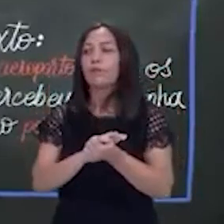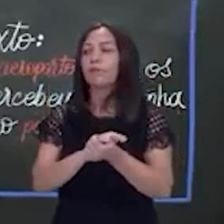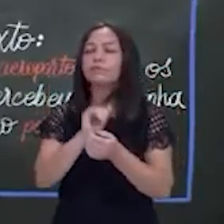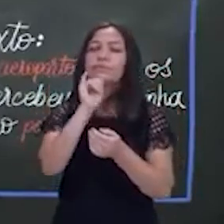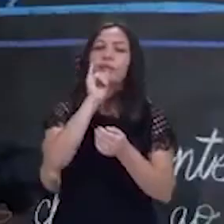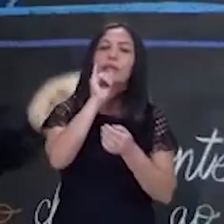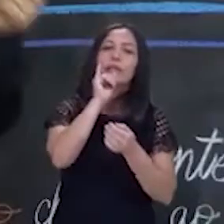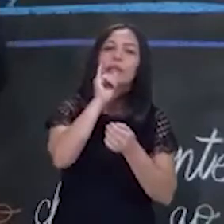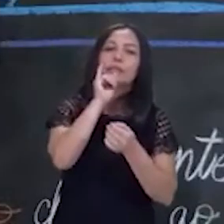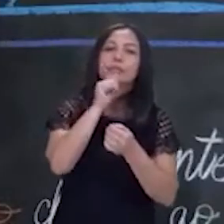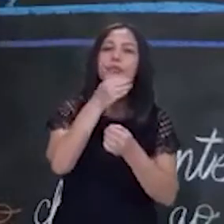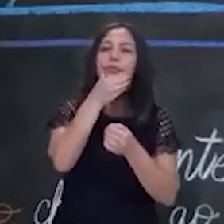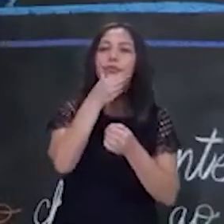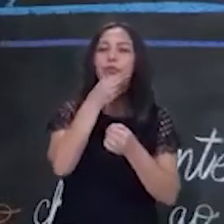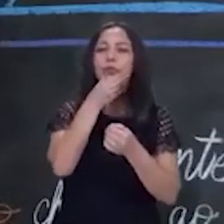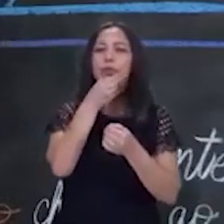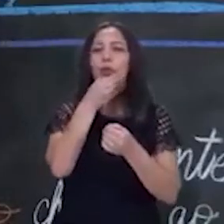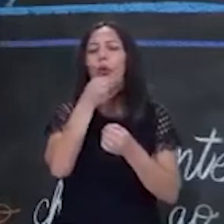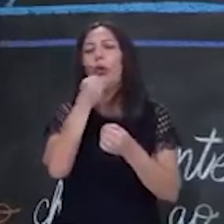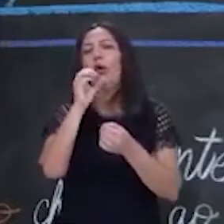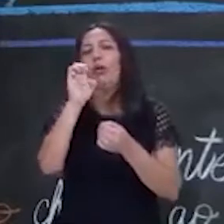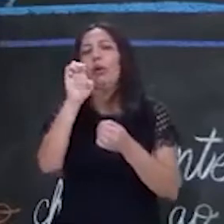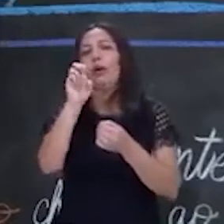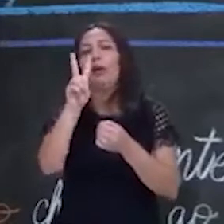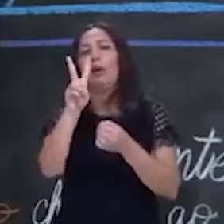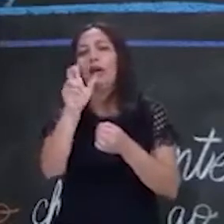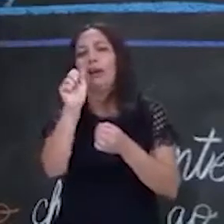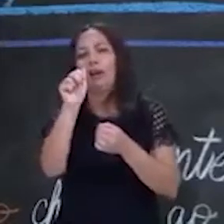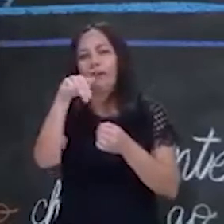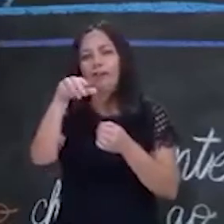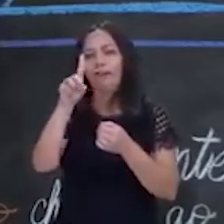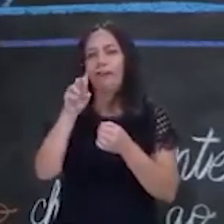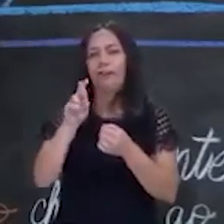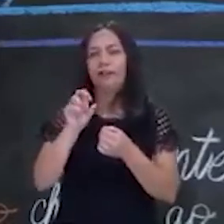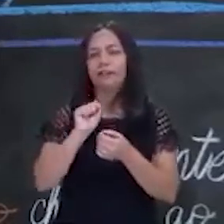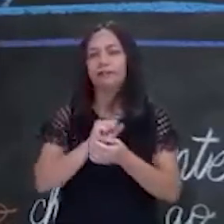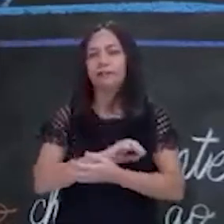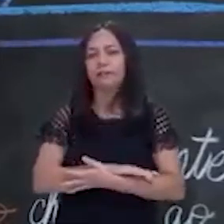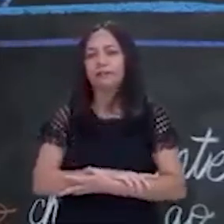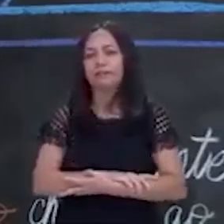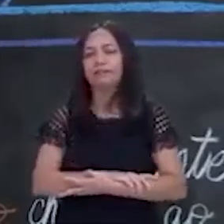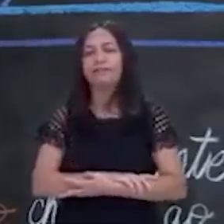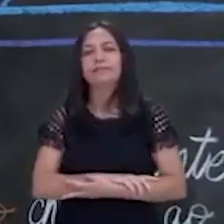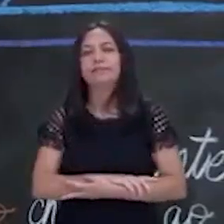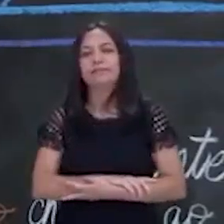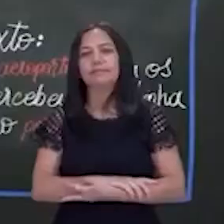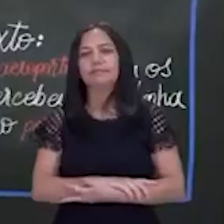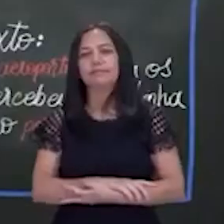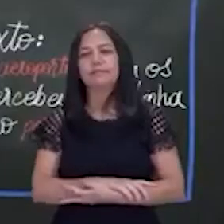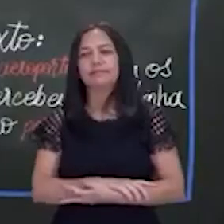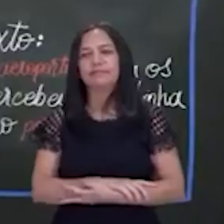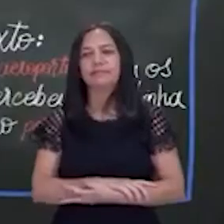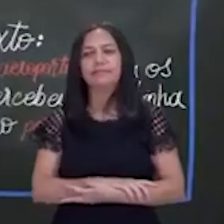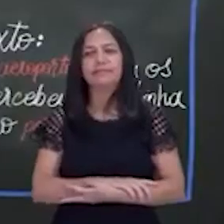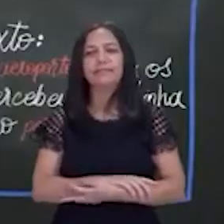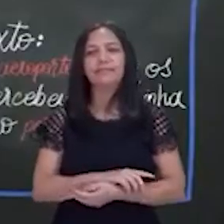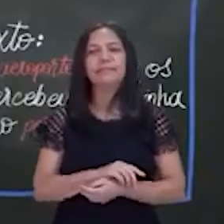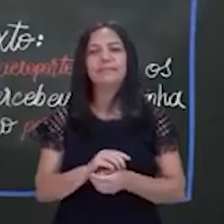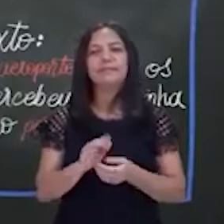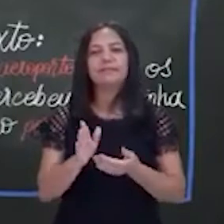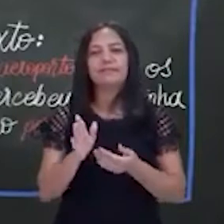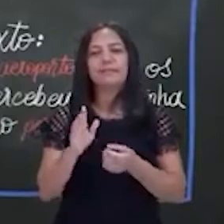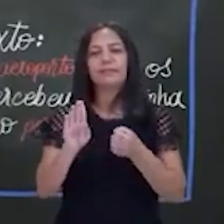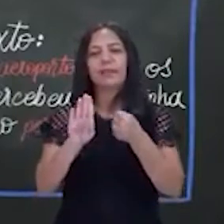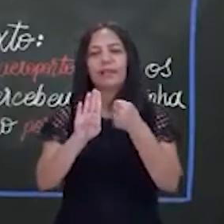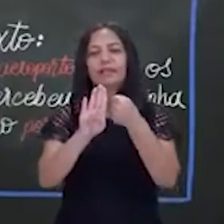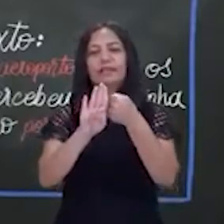já é uma sigla que significa registro geral. Registro é a substância principal desse termo, ok? Olha, substantivo, substância, guarda